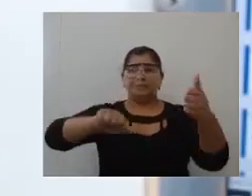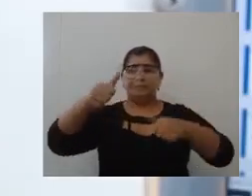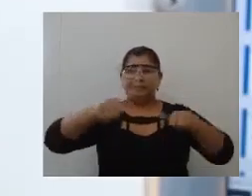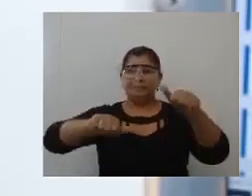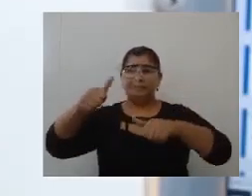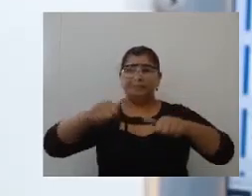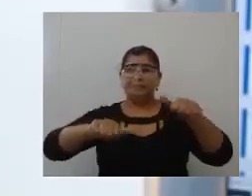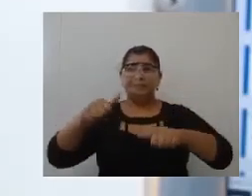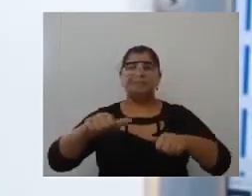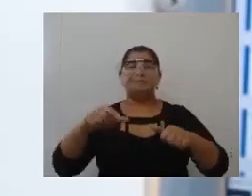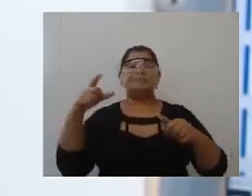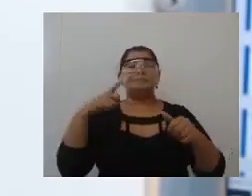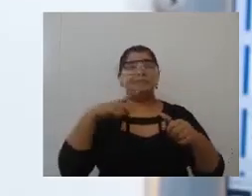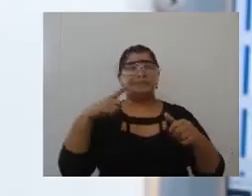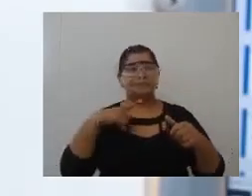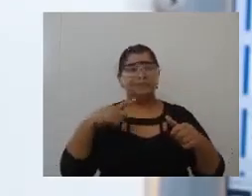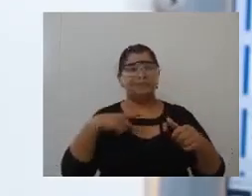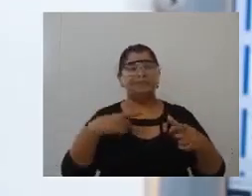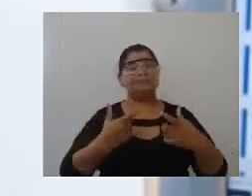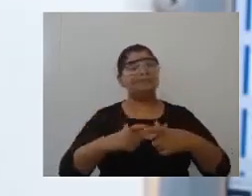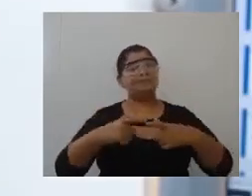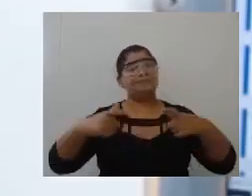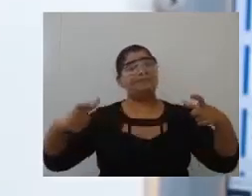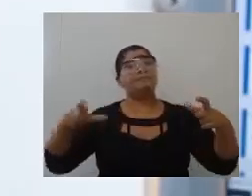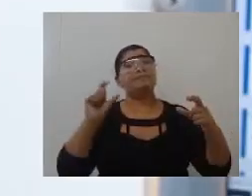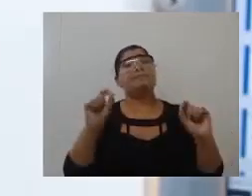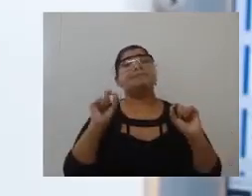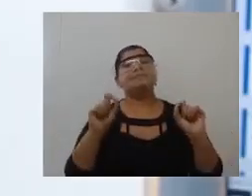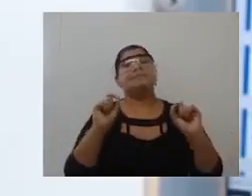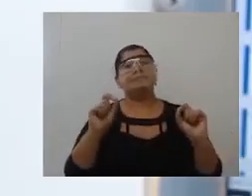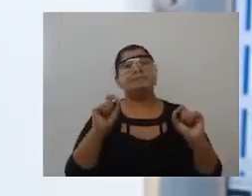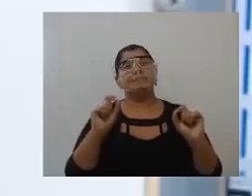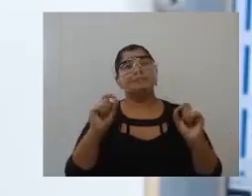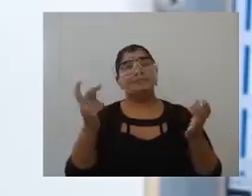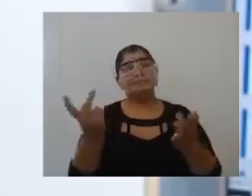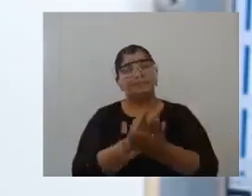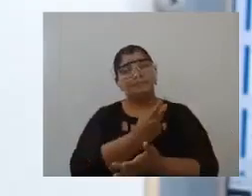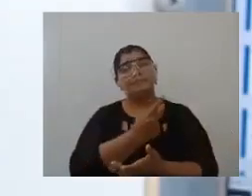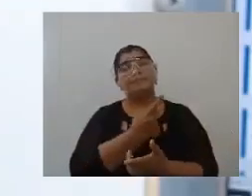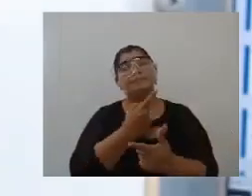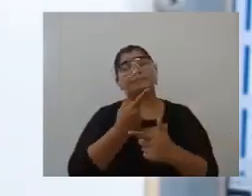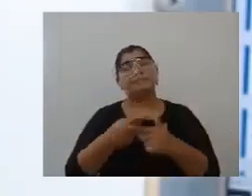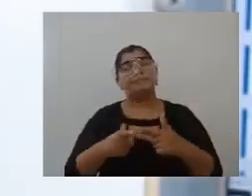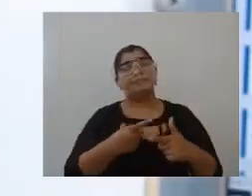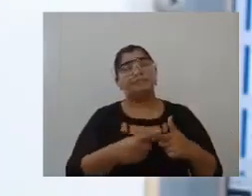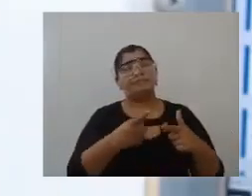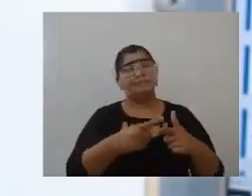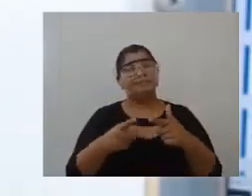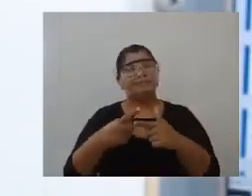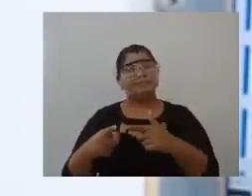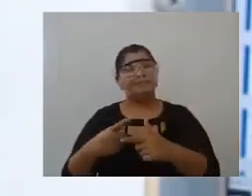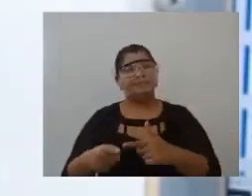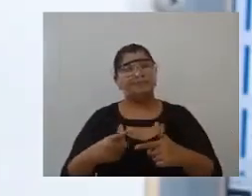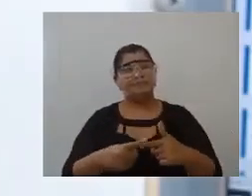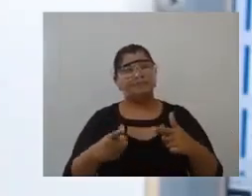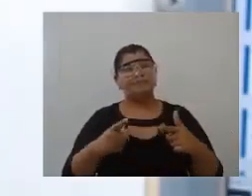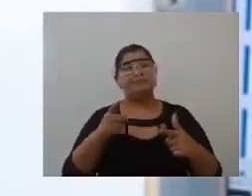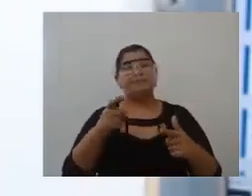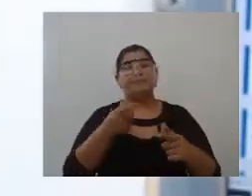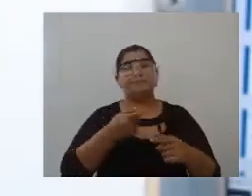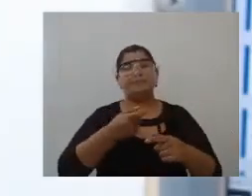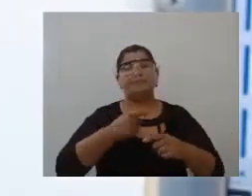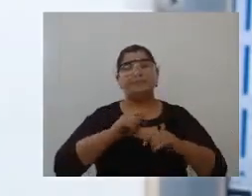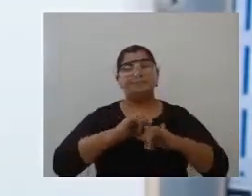alguns, está gerando aquilo que nós já sabemos. Com certeza você está pensando aí, que é a questão das fake